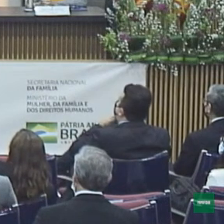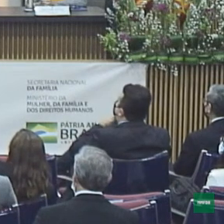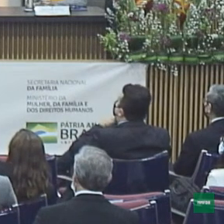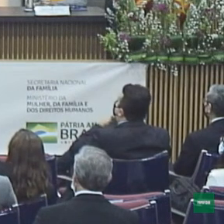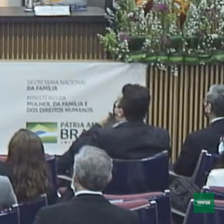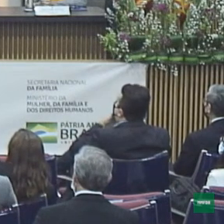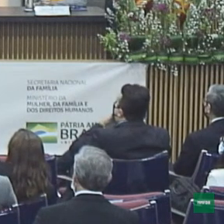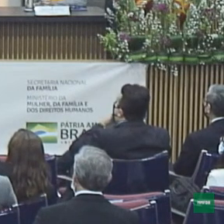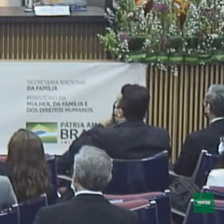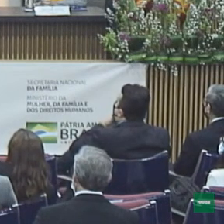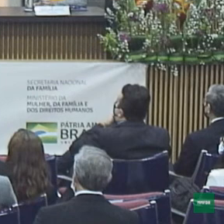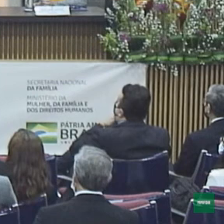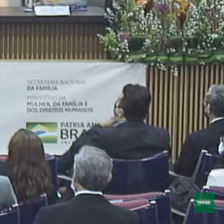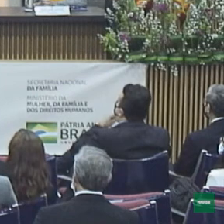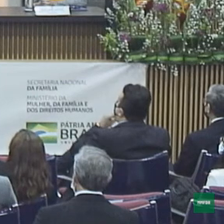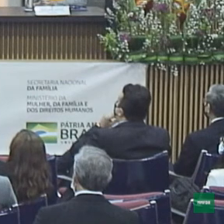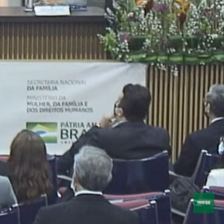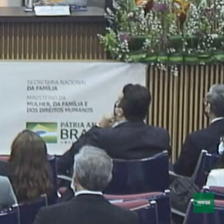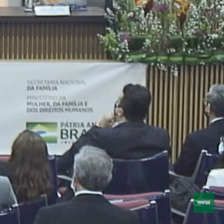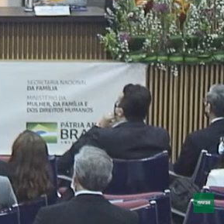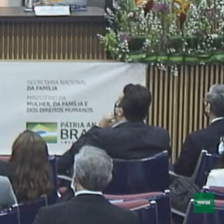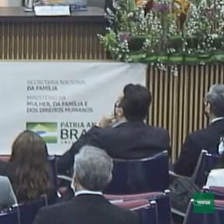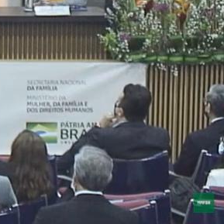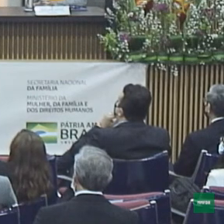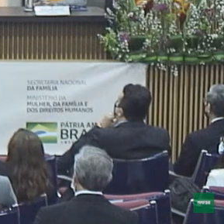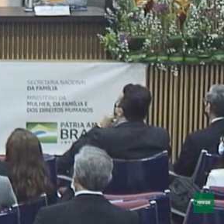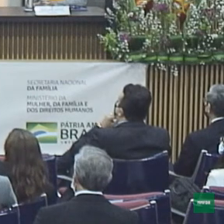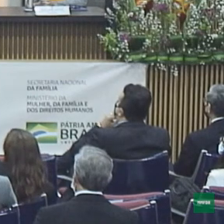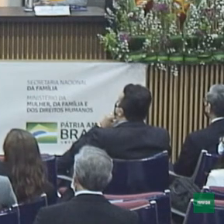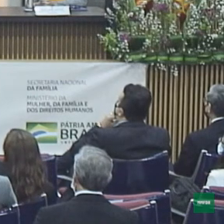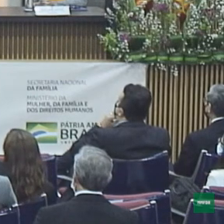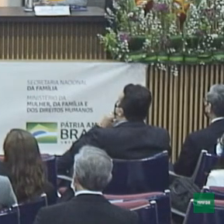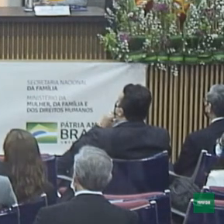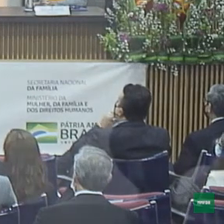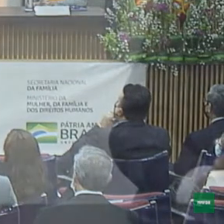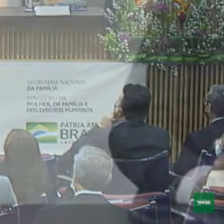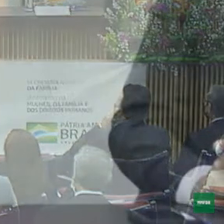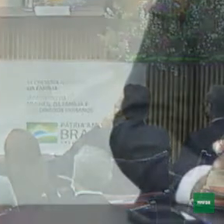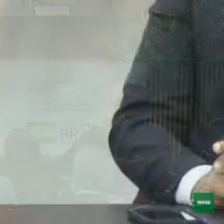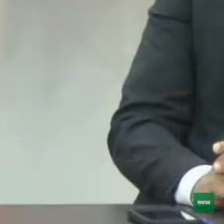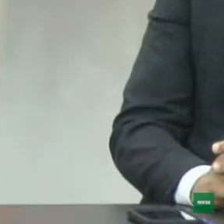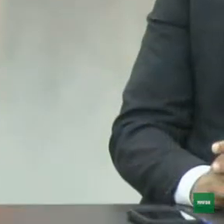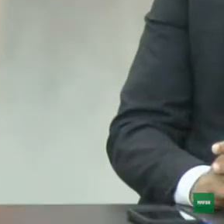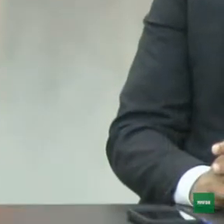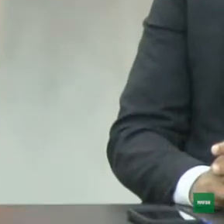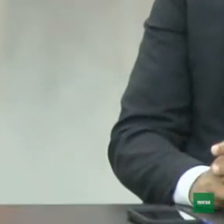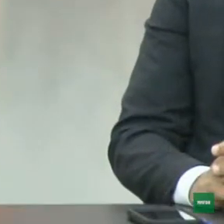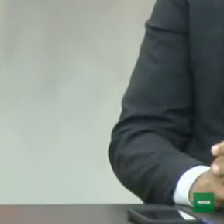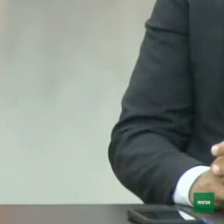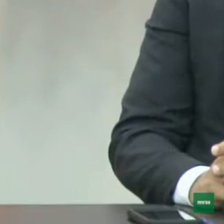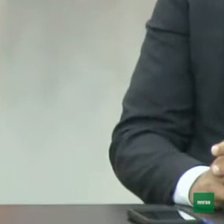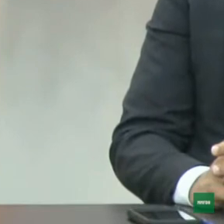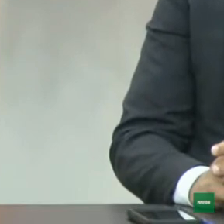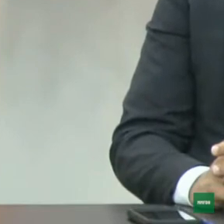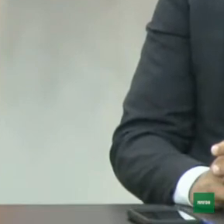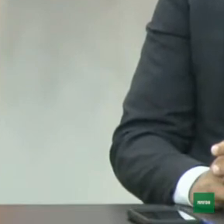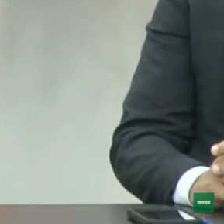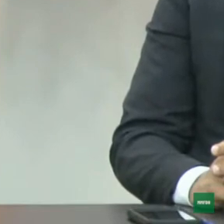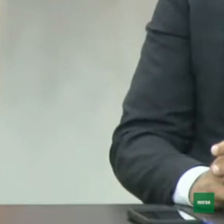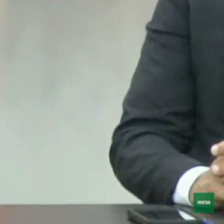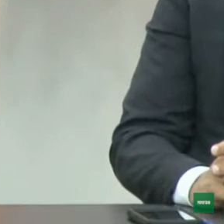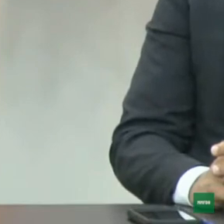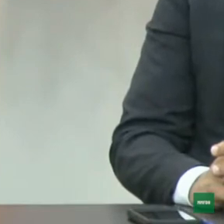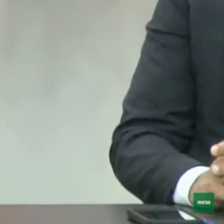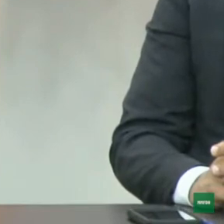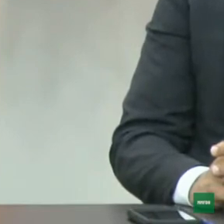Para quem está nos acompanhando, eu sou Damaris Alves, sou ministra da Mulher, da